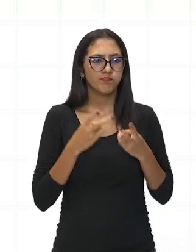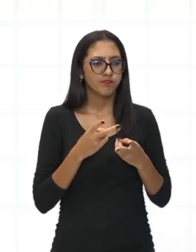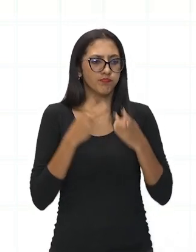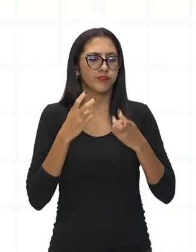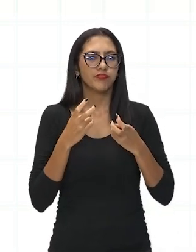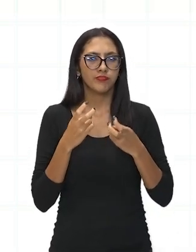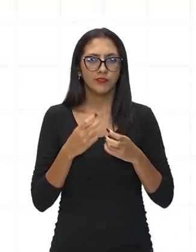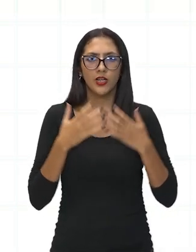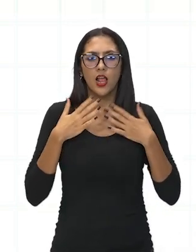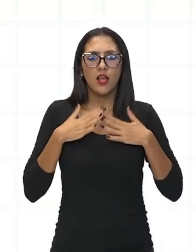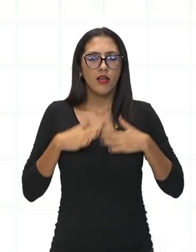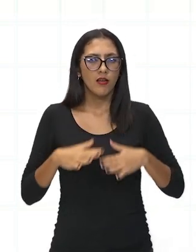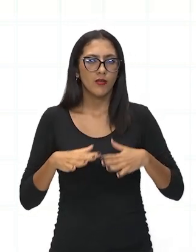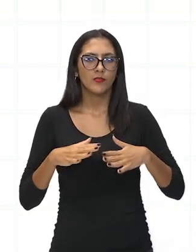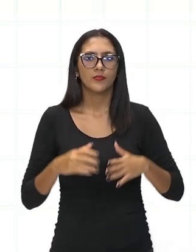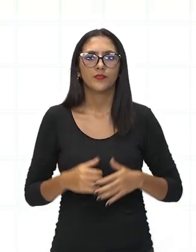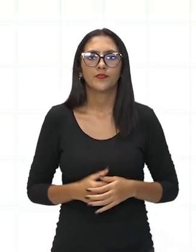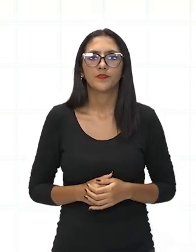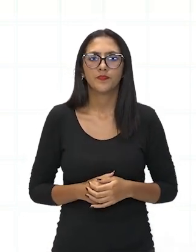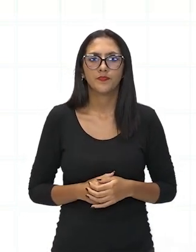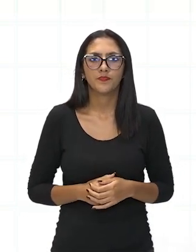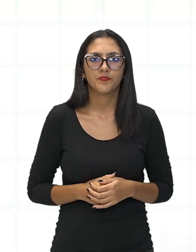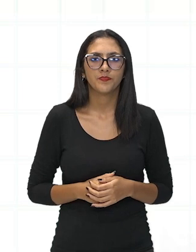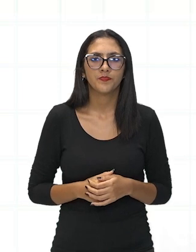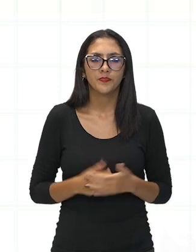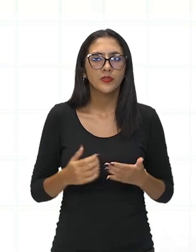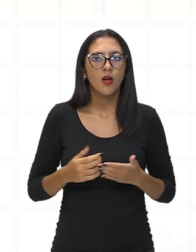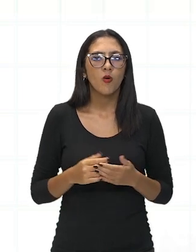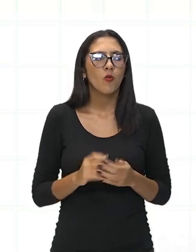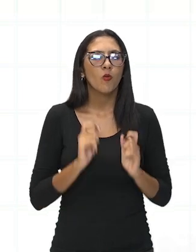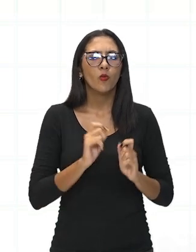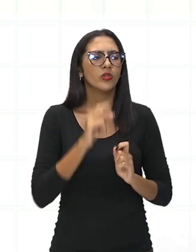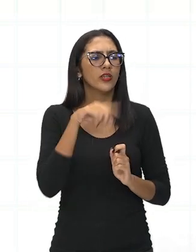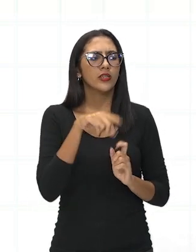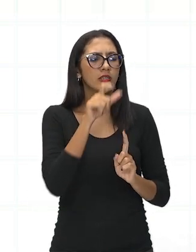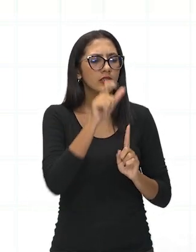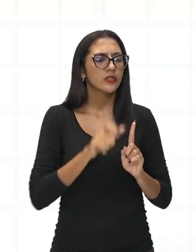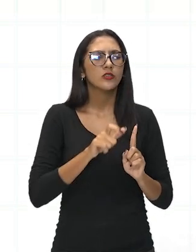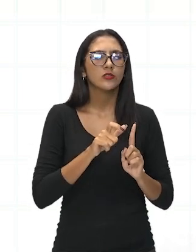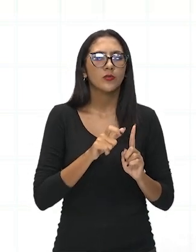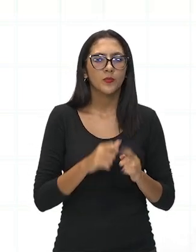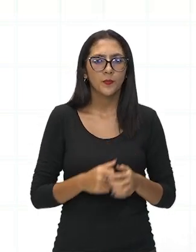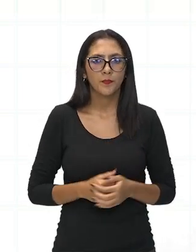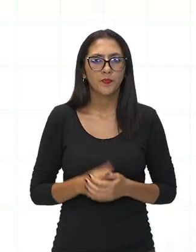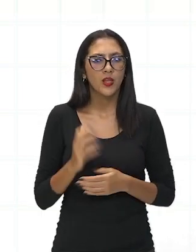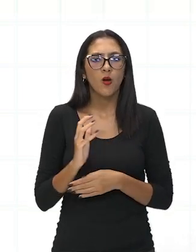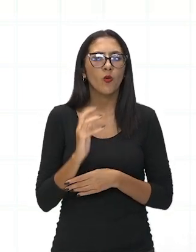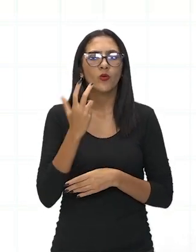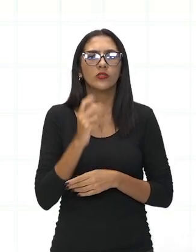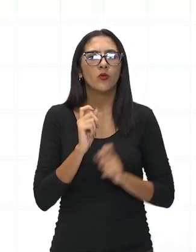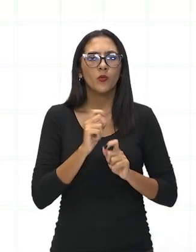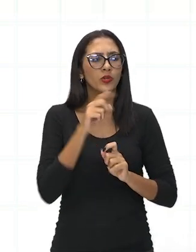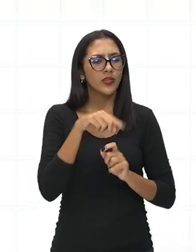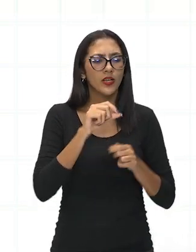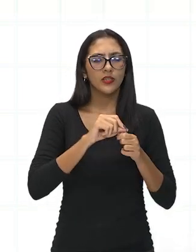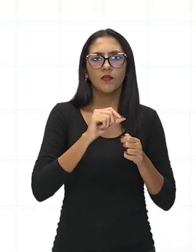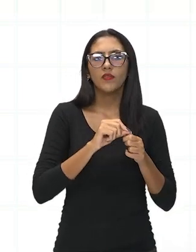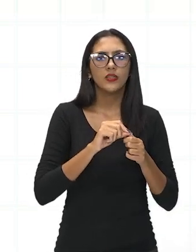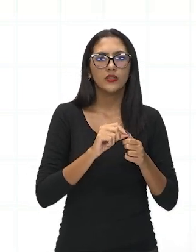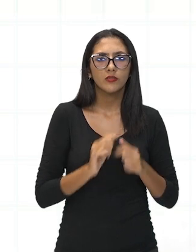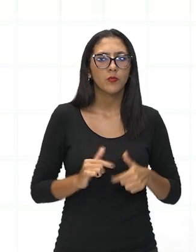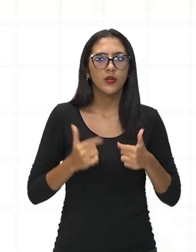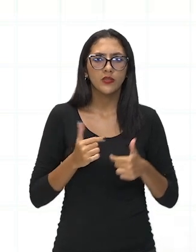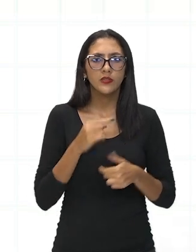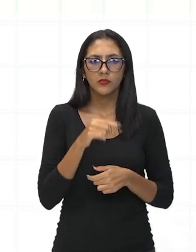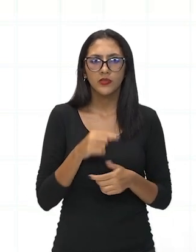ok? E agora, James Grant, o que estava acontecendo with friends on one Saturday when a